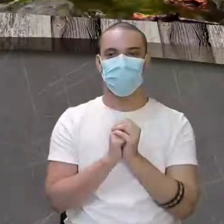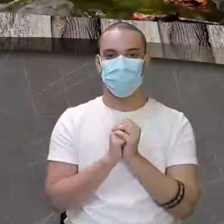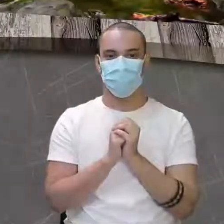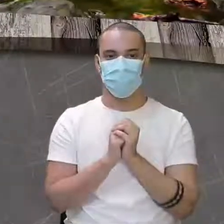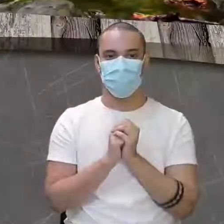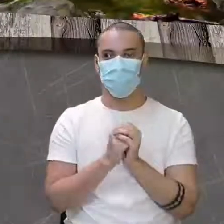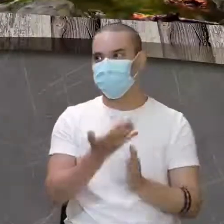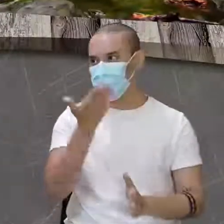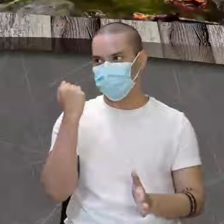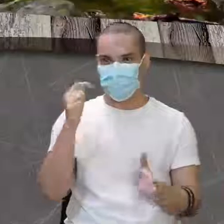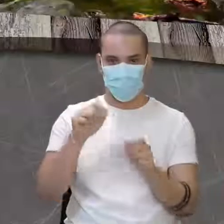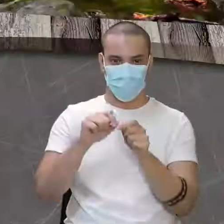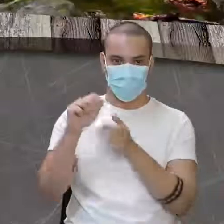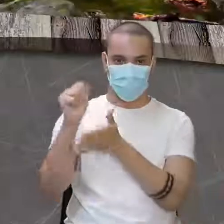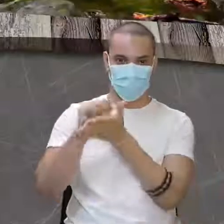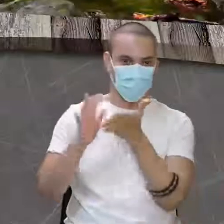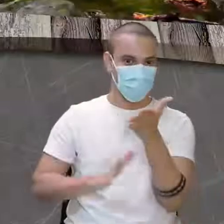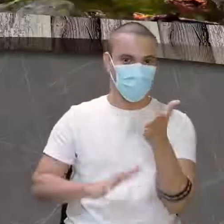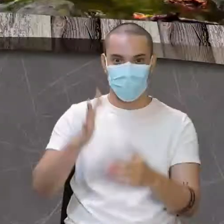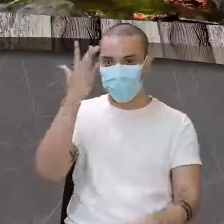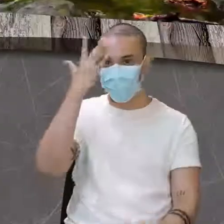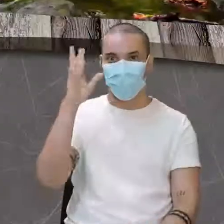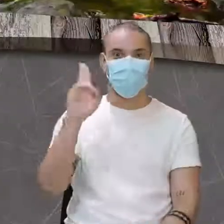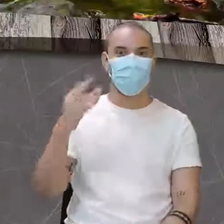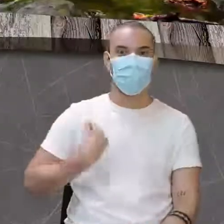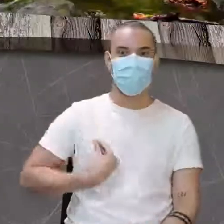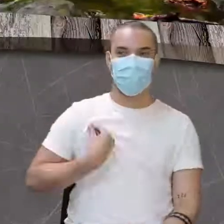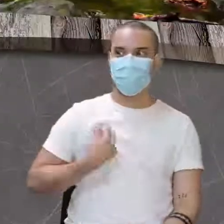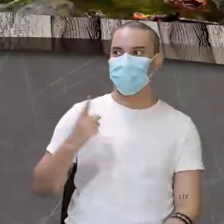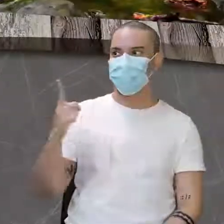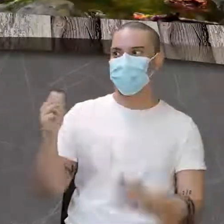Vamos na nossa atividade? Você não sabe nem que tem quem tá aqui